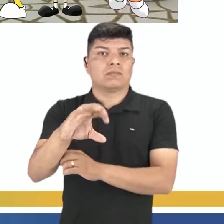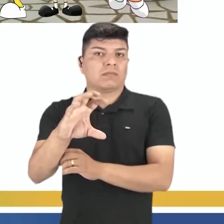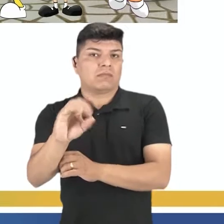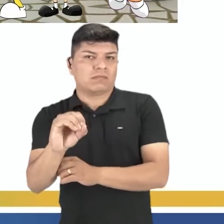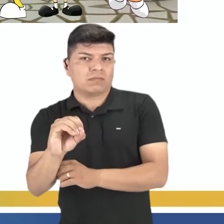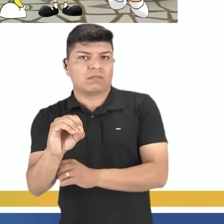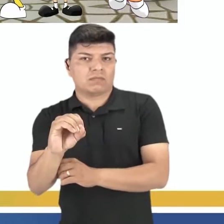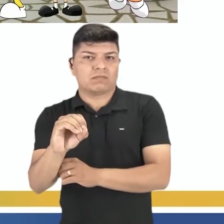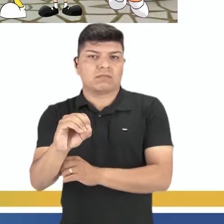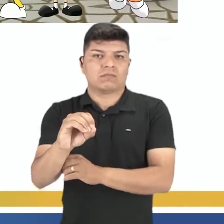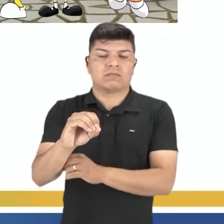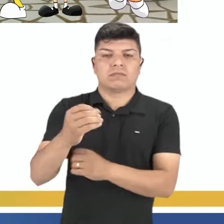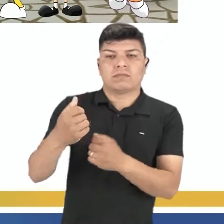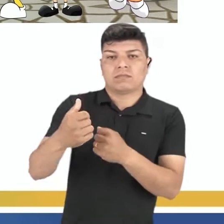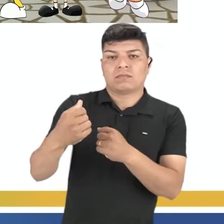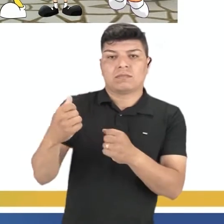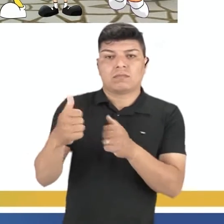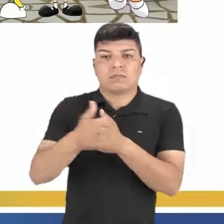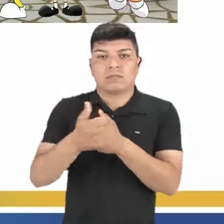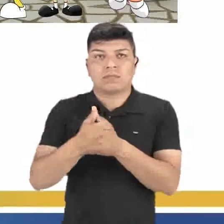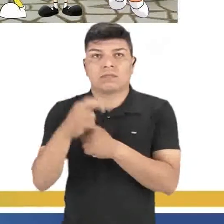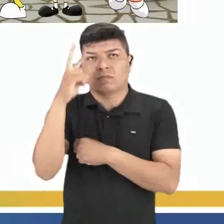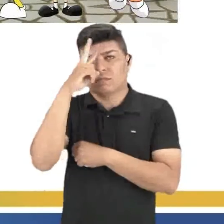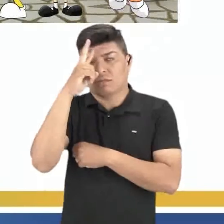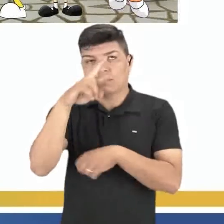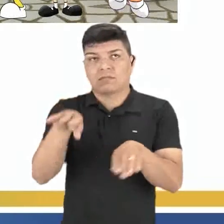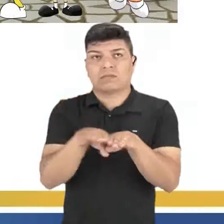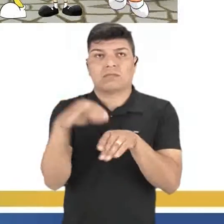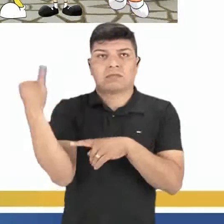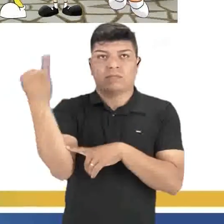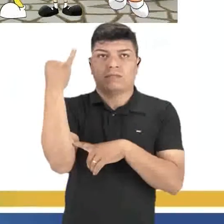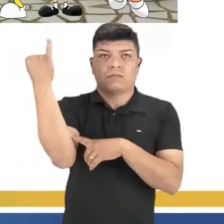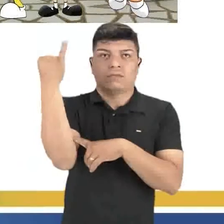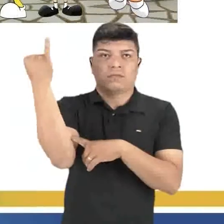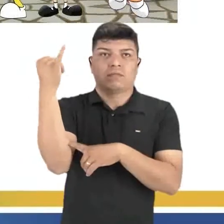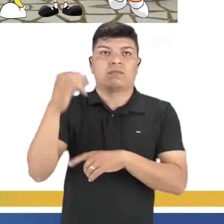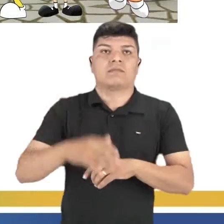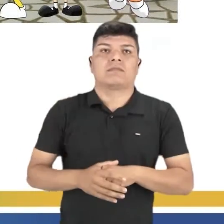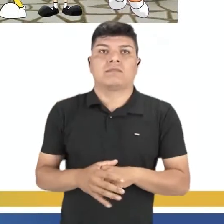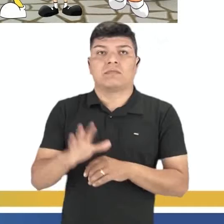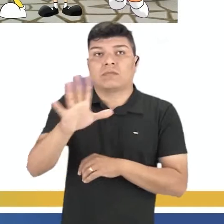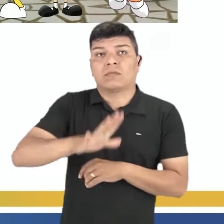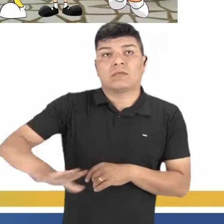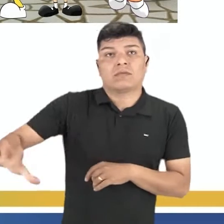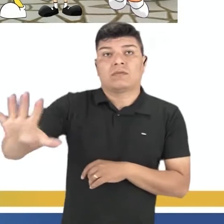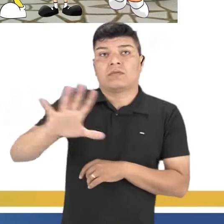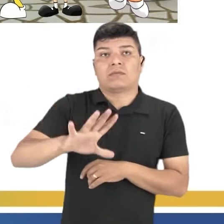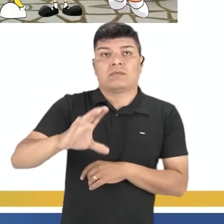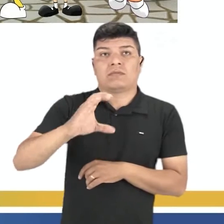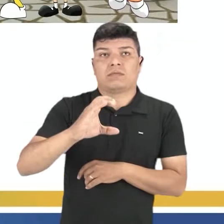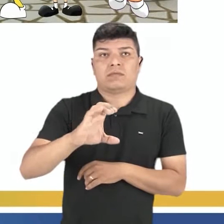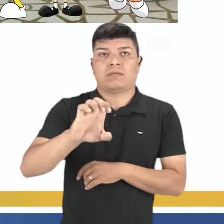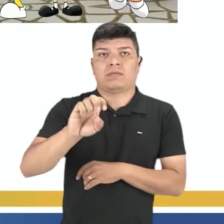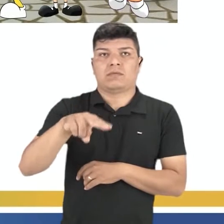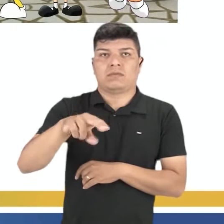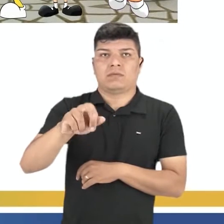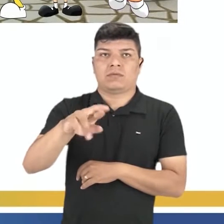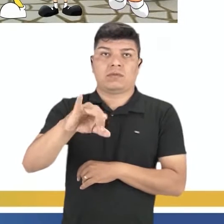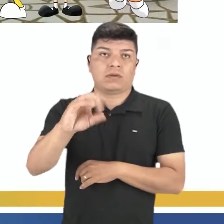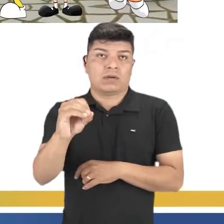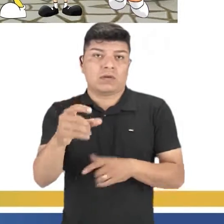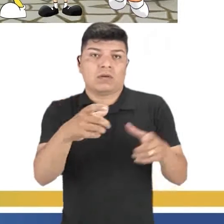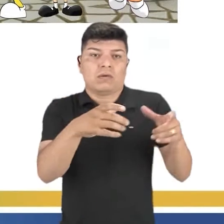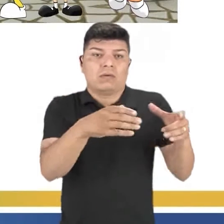margem da história, mas é importante também para o enredo. Tá bom? O espaço, ele é o cenário, é o ambiente, que pode